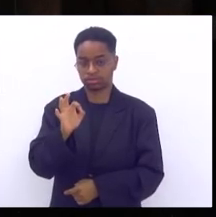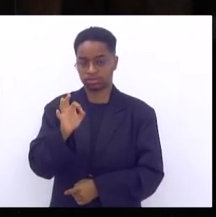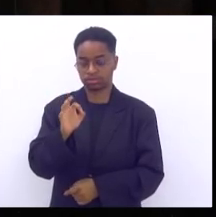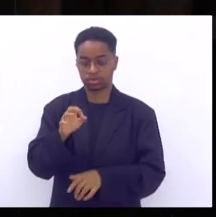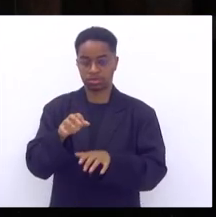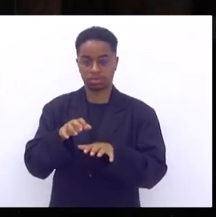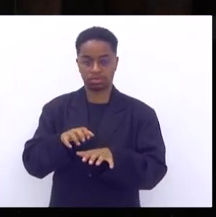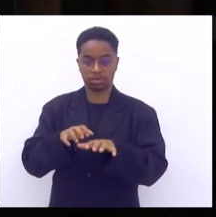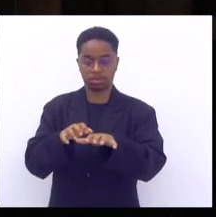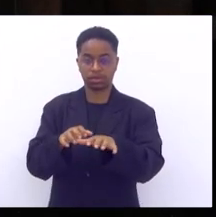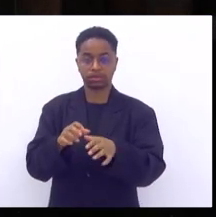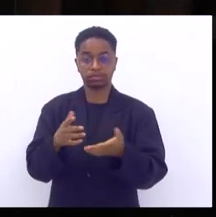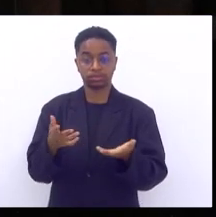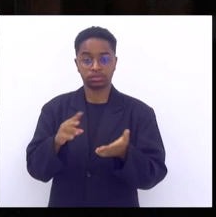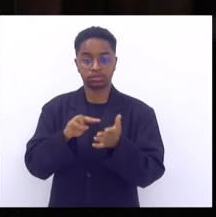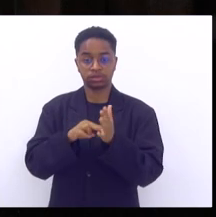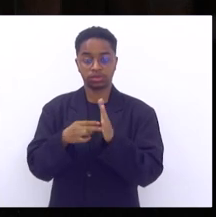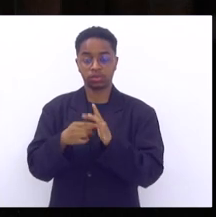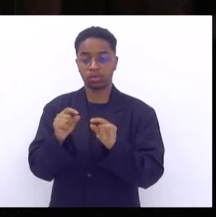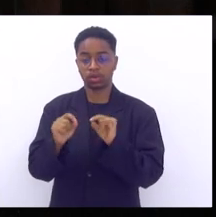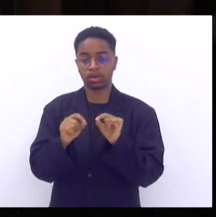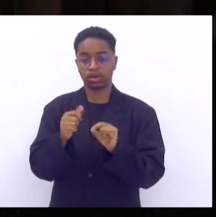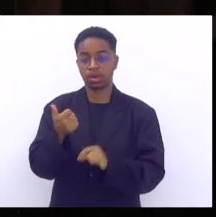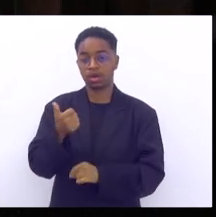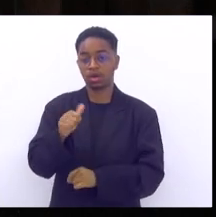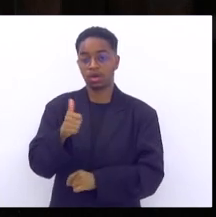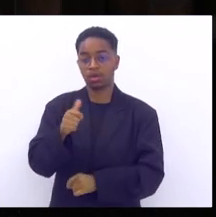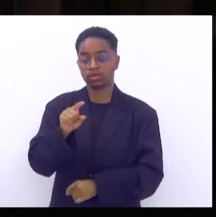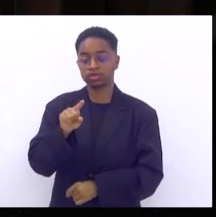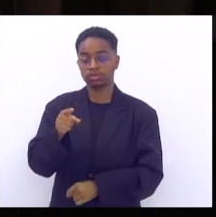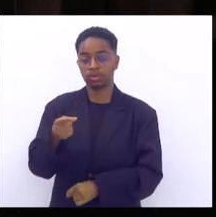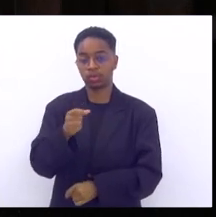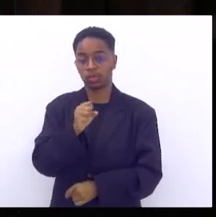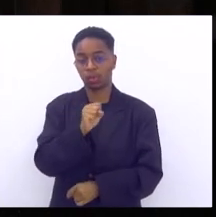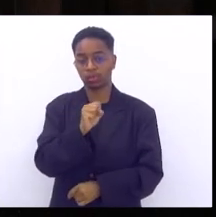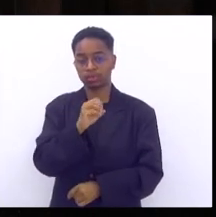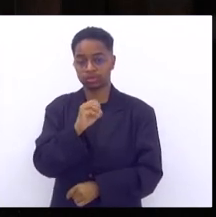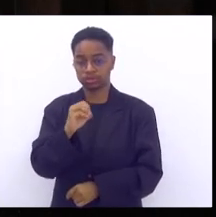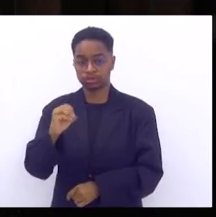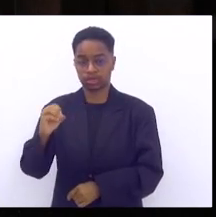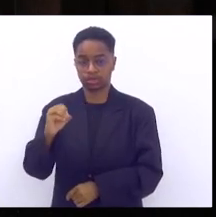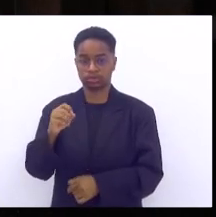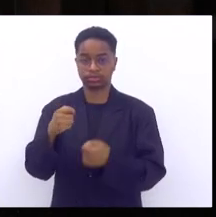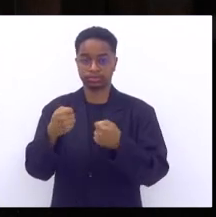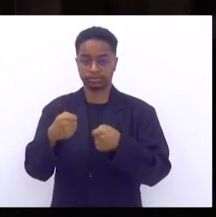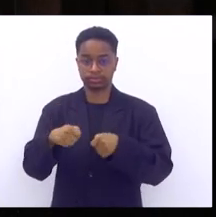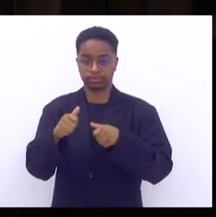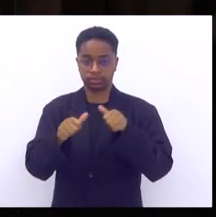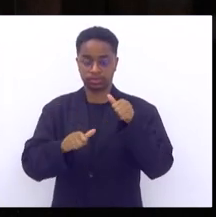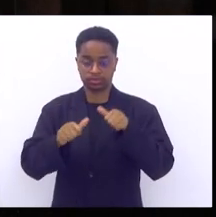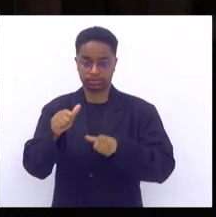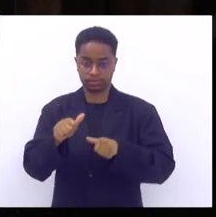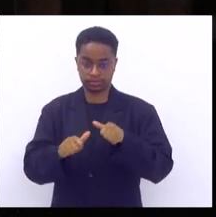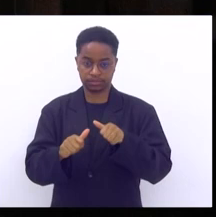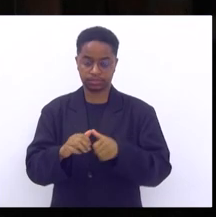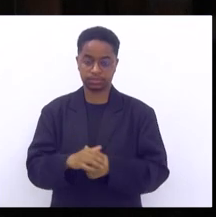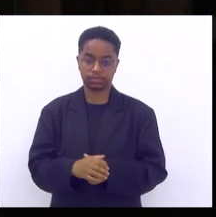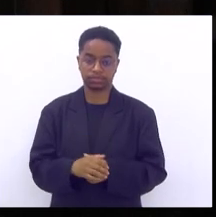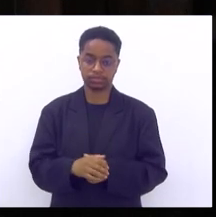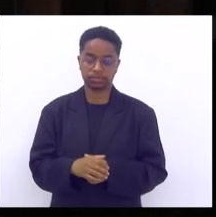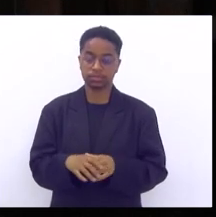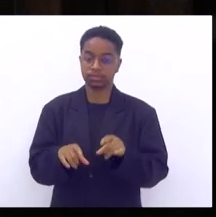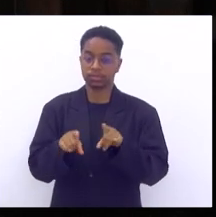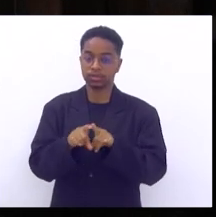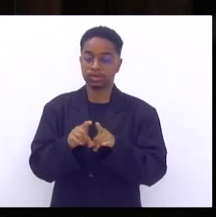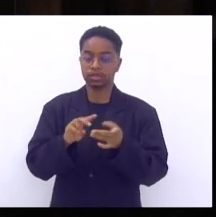Isso daria 11.800 veículos a serem vistoriados e